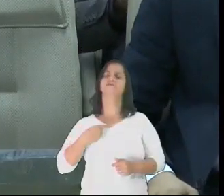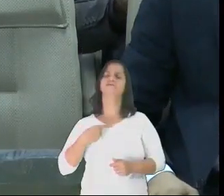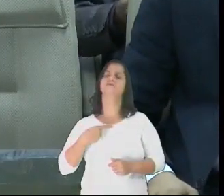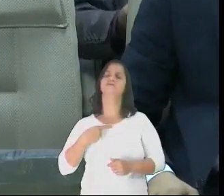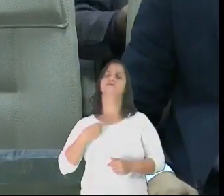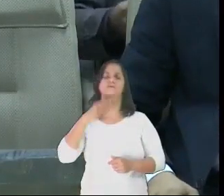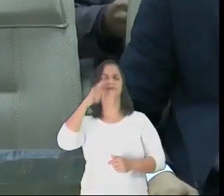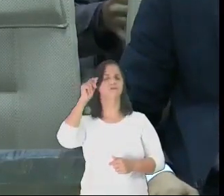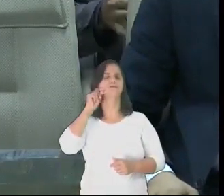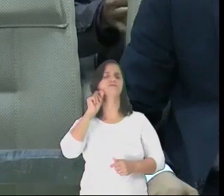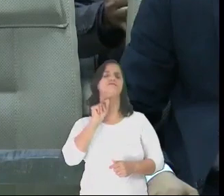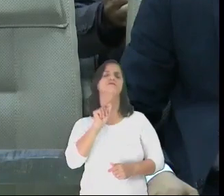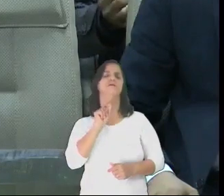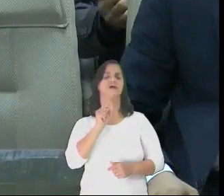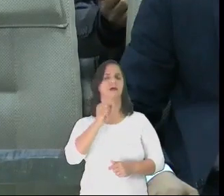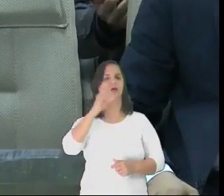escatológico?